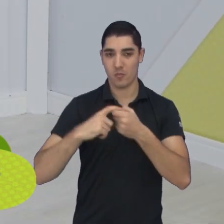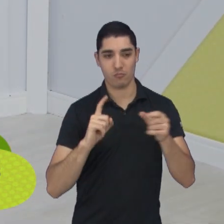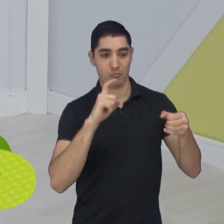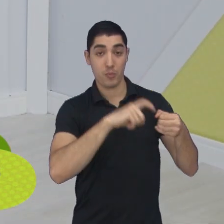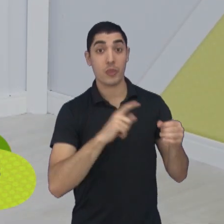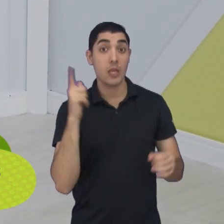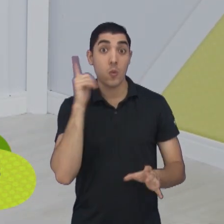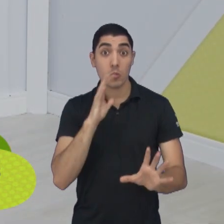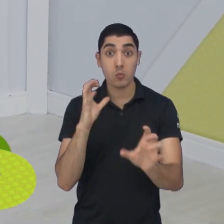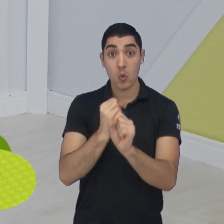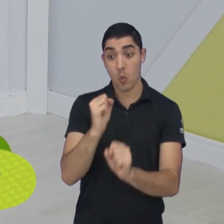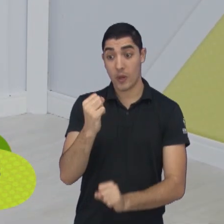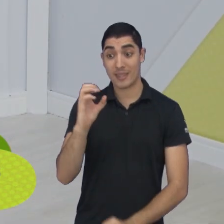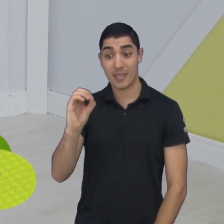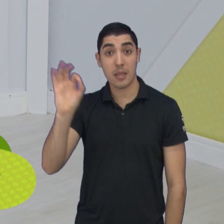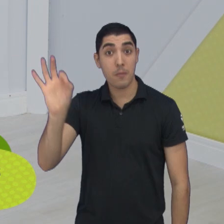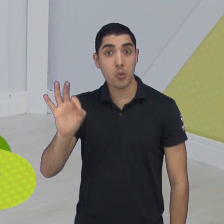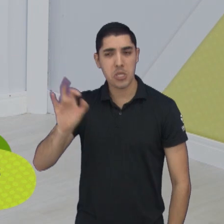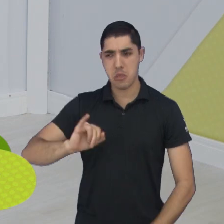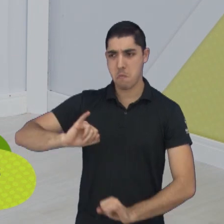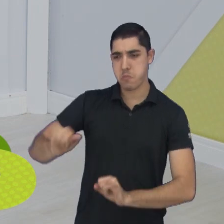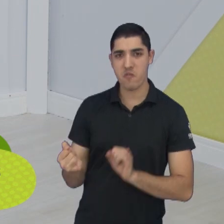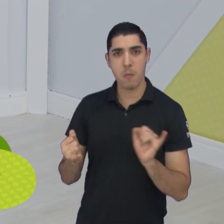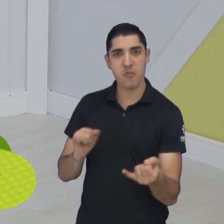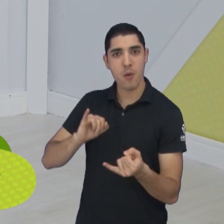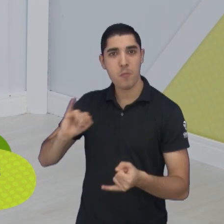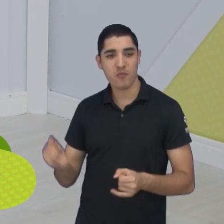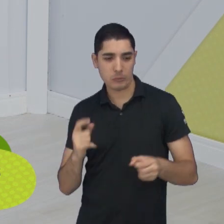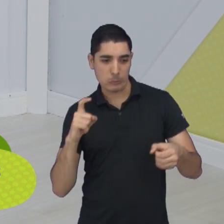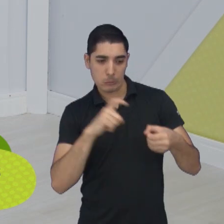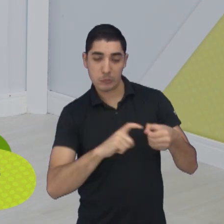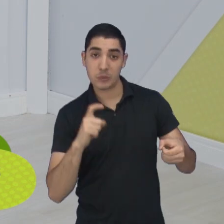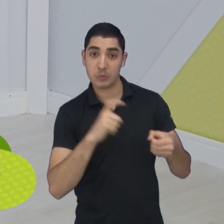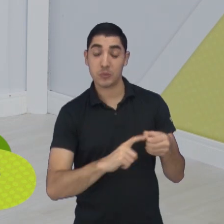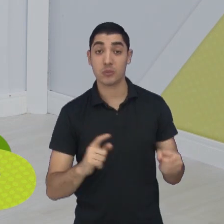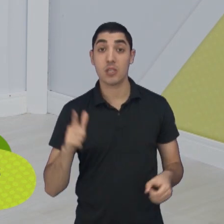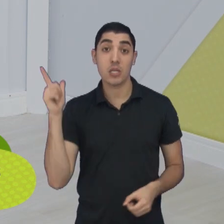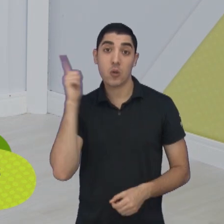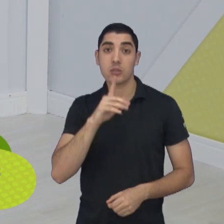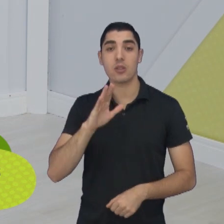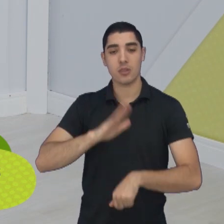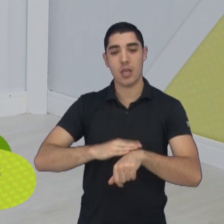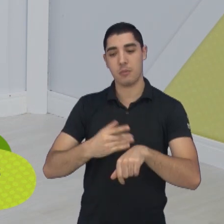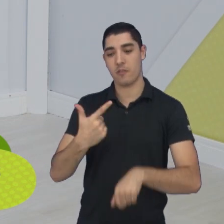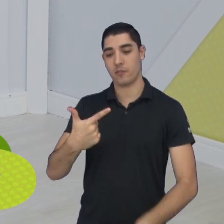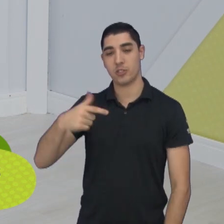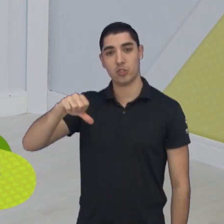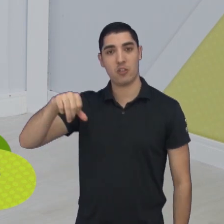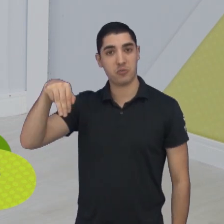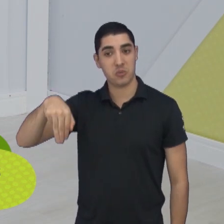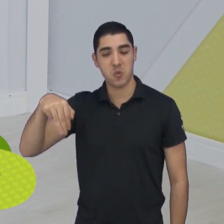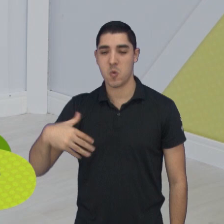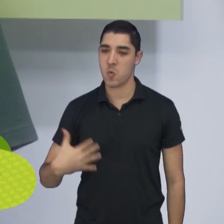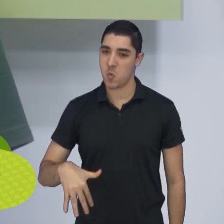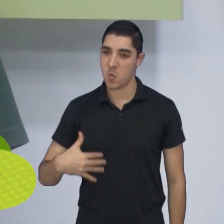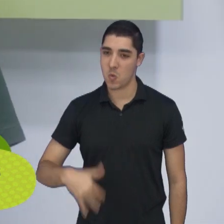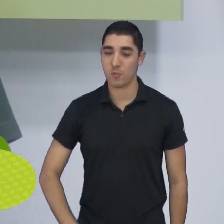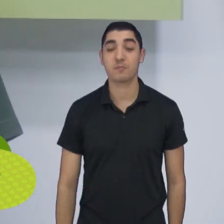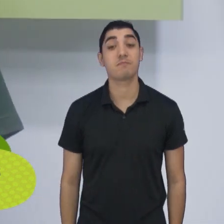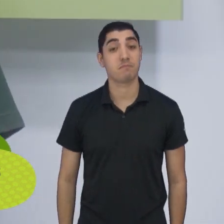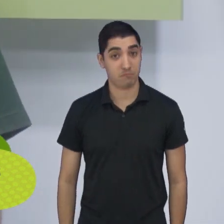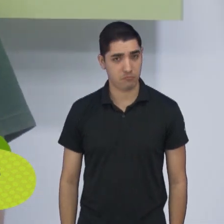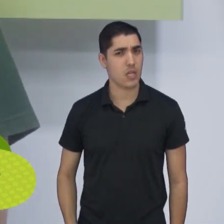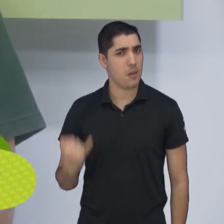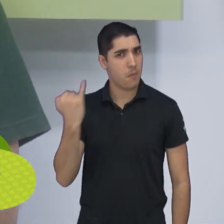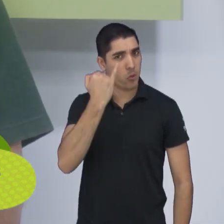de aproveitamento geral na partida, onde ele atuou 29 minutos dos 40 jogados. Brunão. Importantíssima